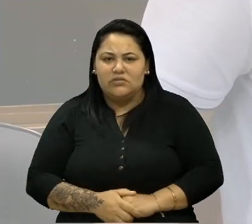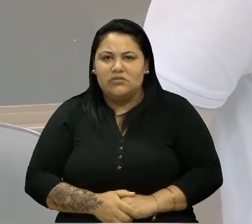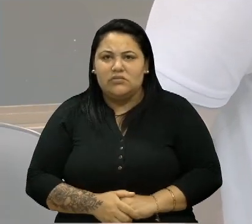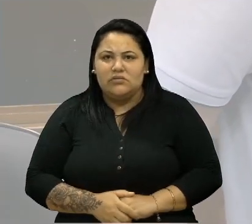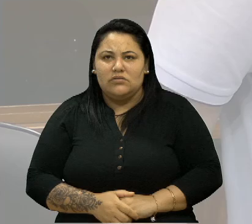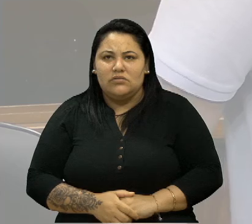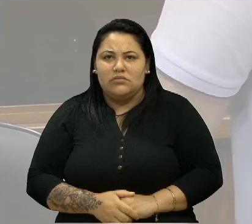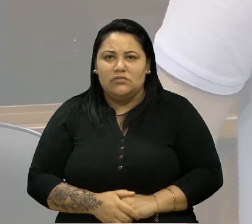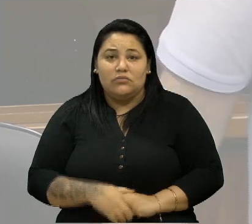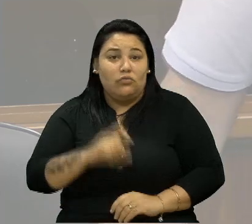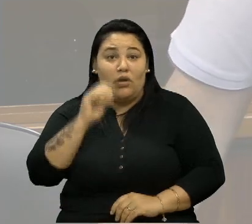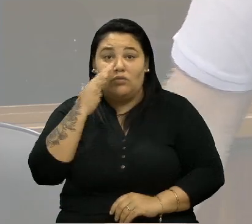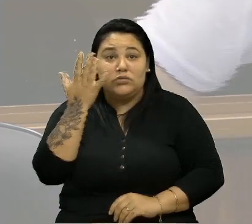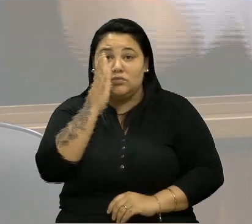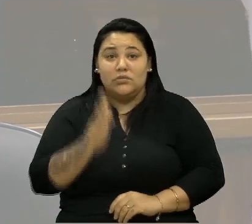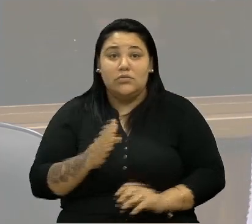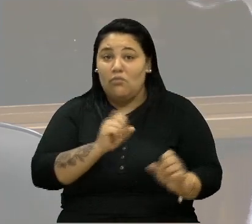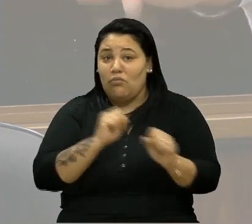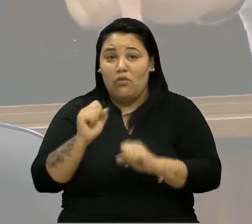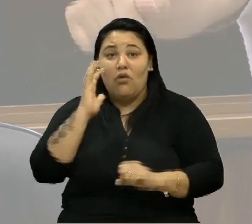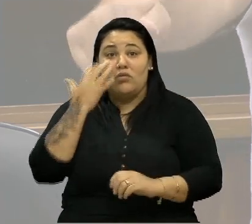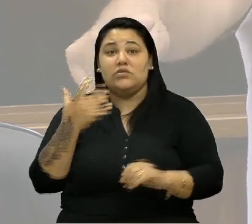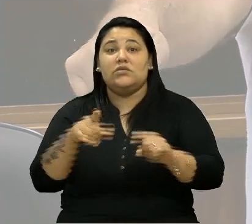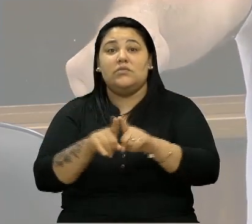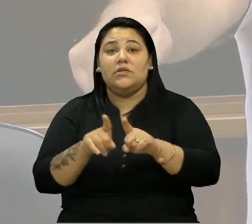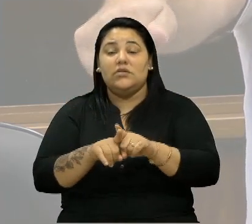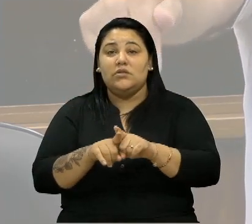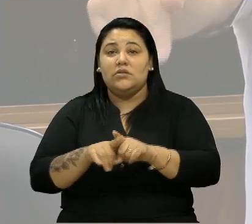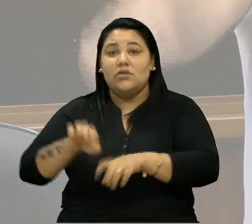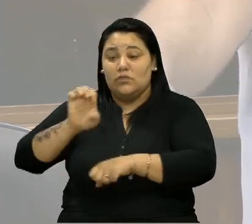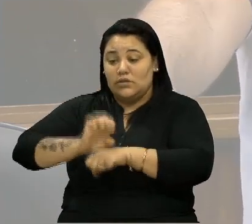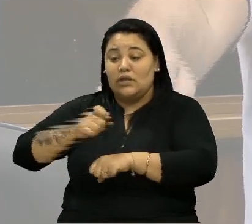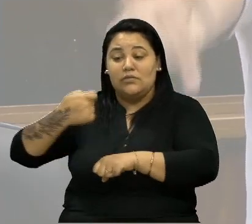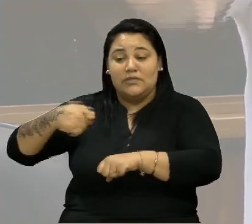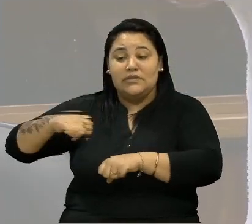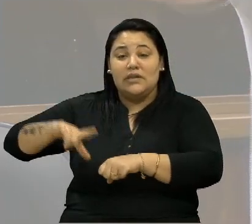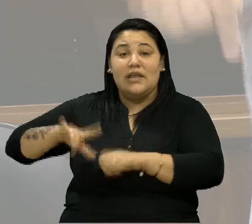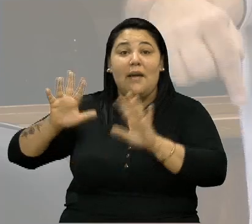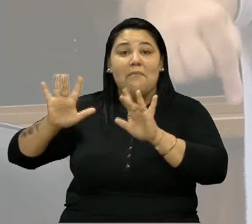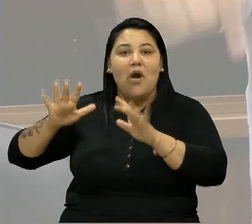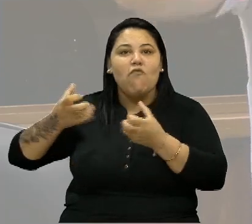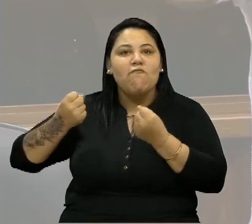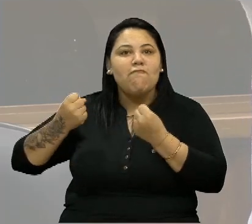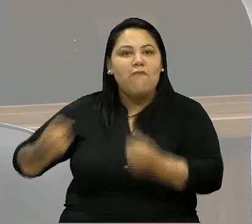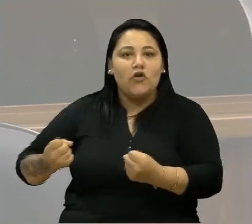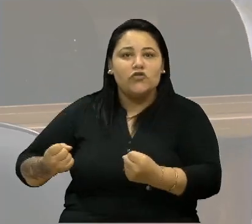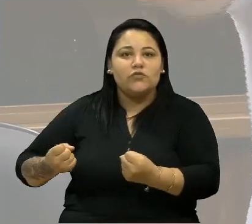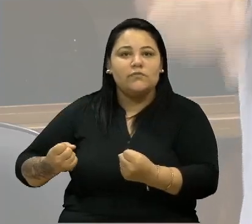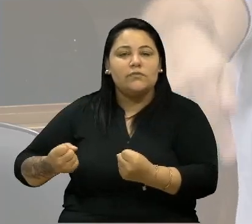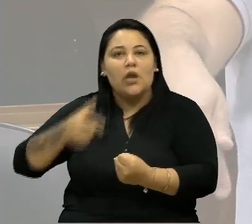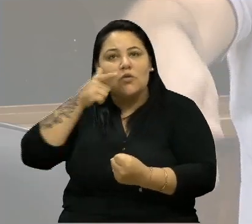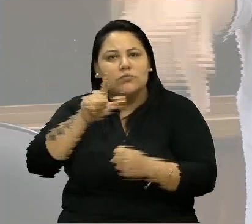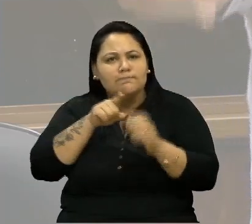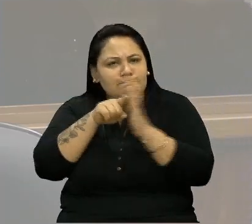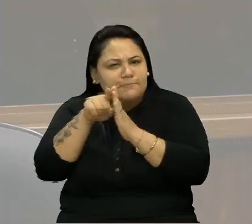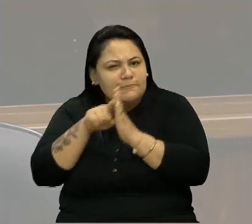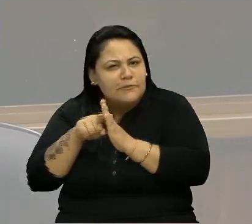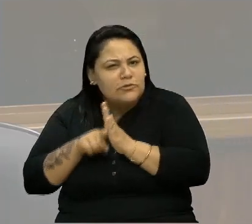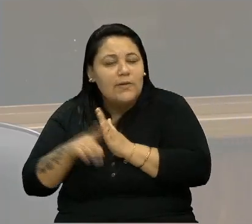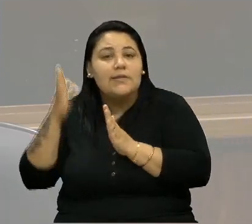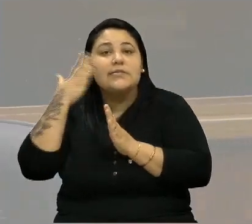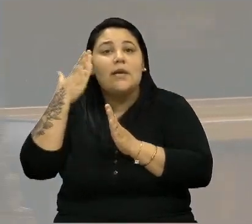Diante do que está acontecendo no Brasil, isso pode acontecer. E o Estado tem que ter mão forte para